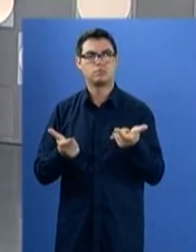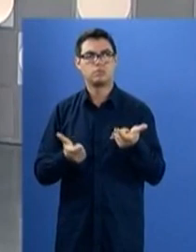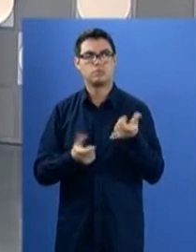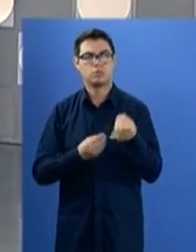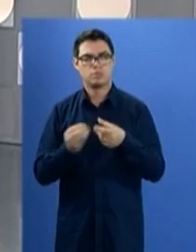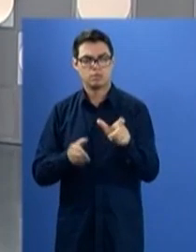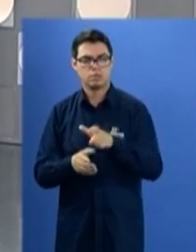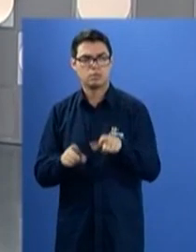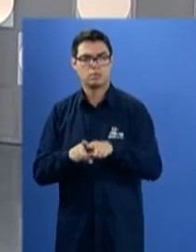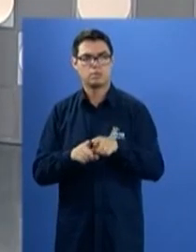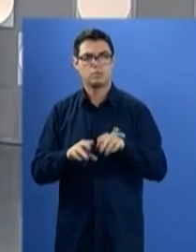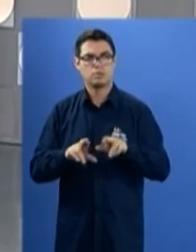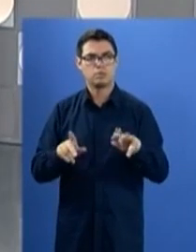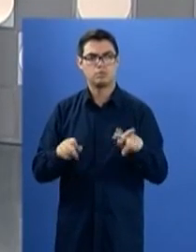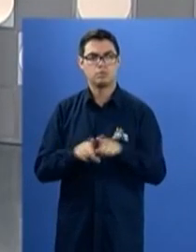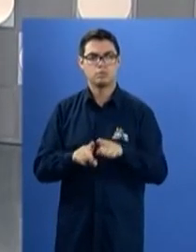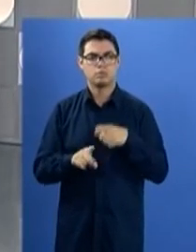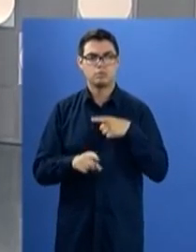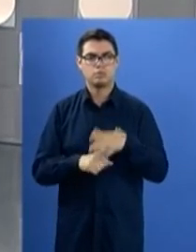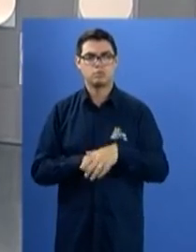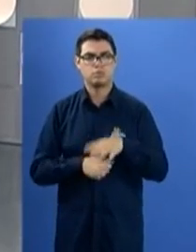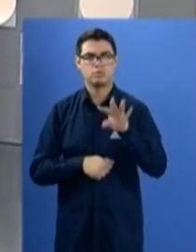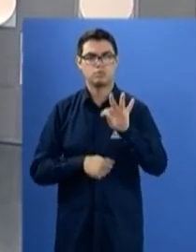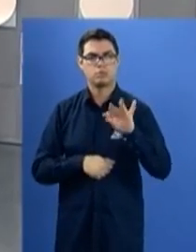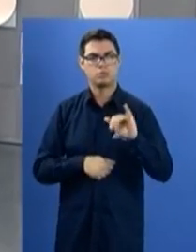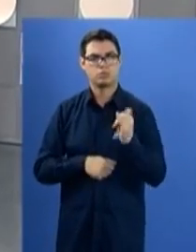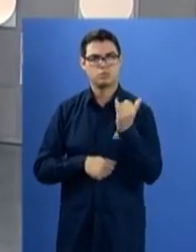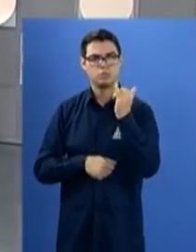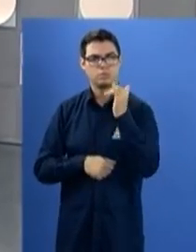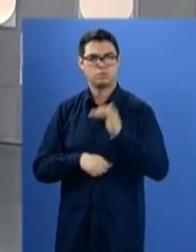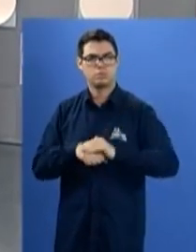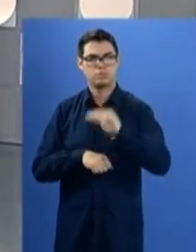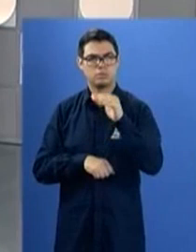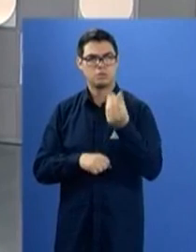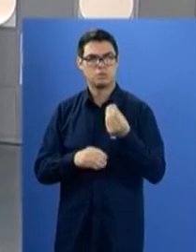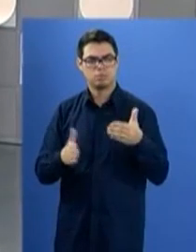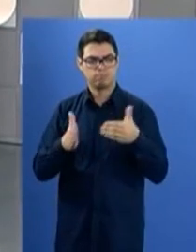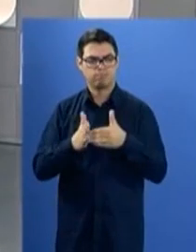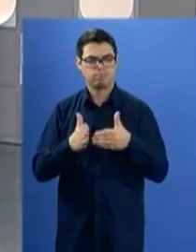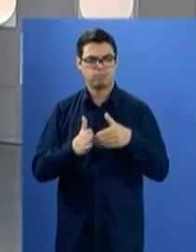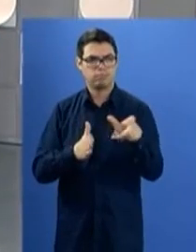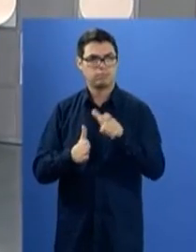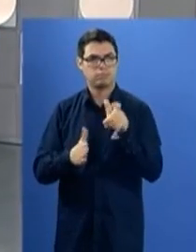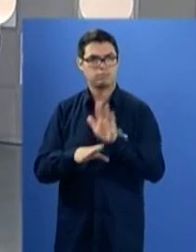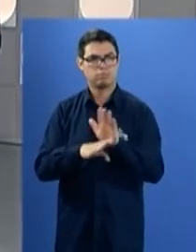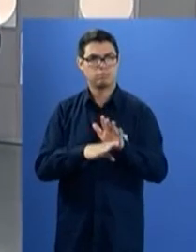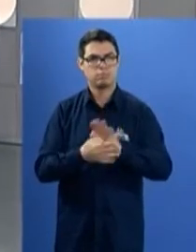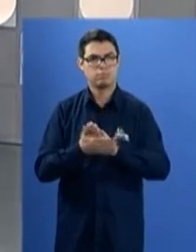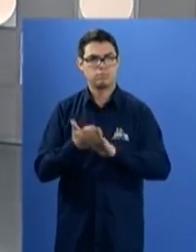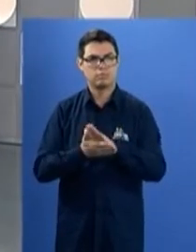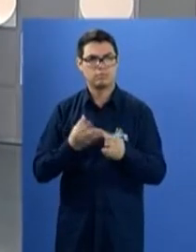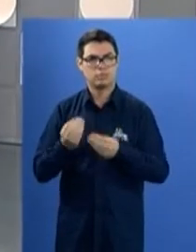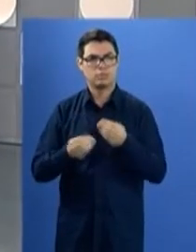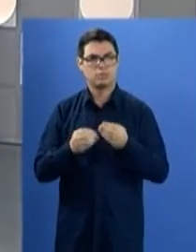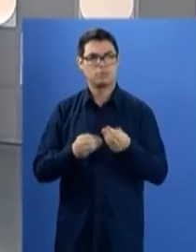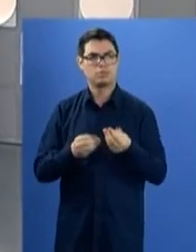de crédito e assim por diante. Taxas de juros altas, bem como restrições de crédito, tendem a inibir os investimentos